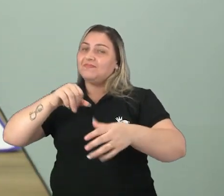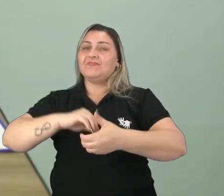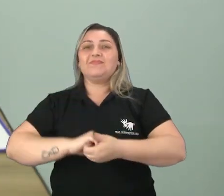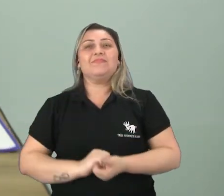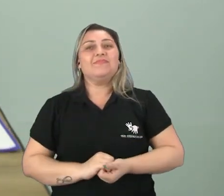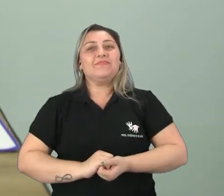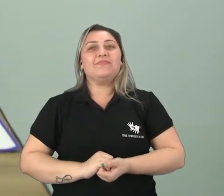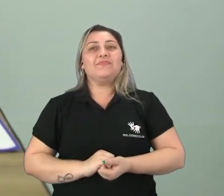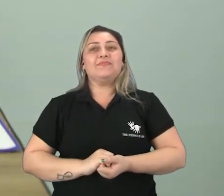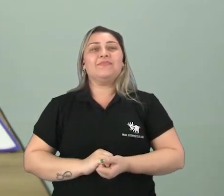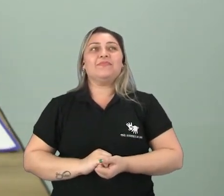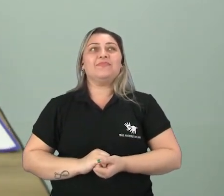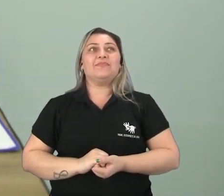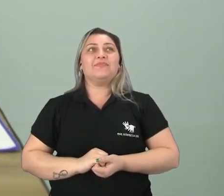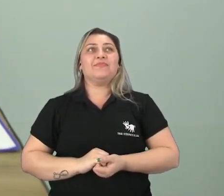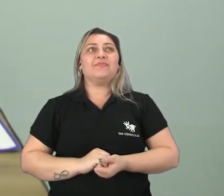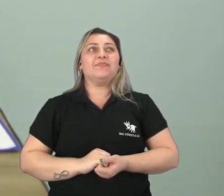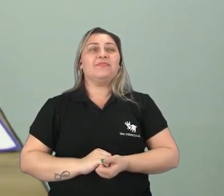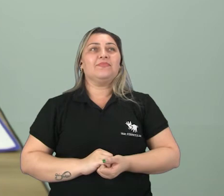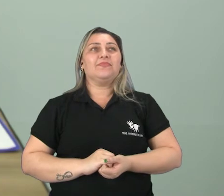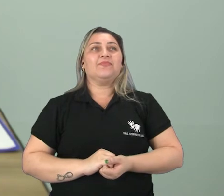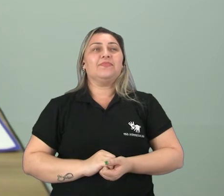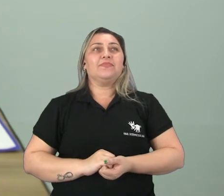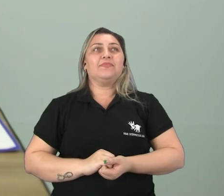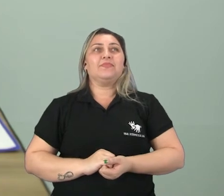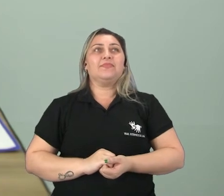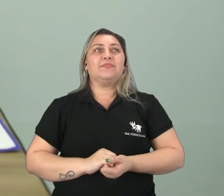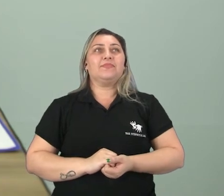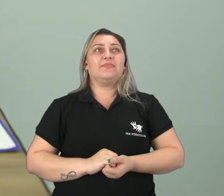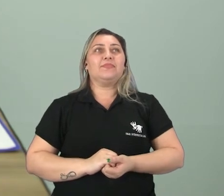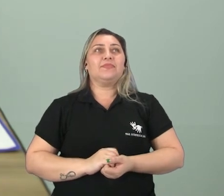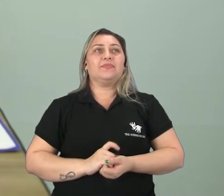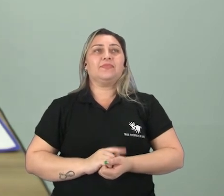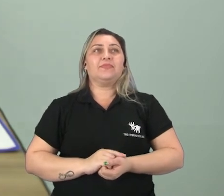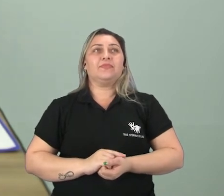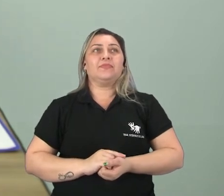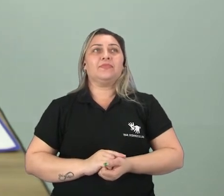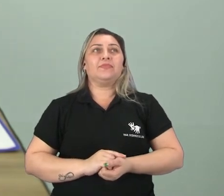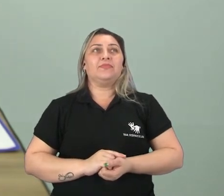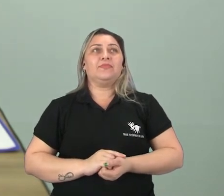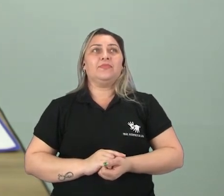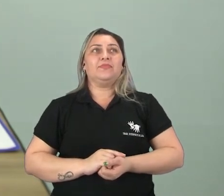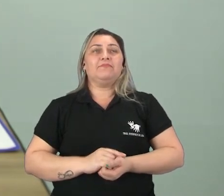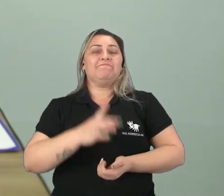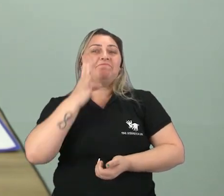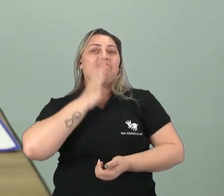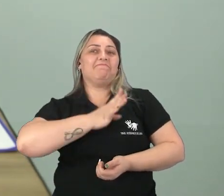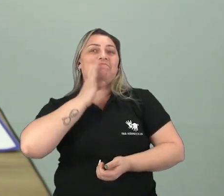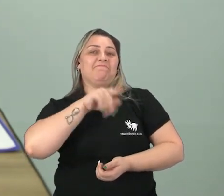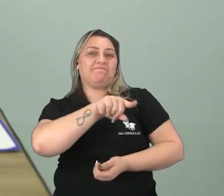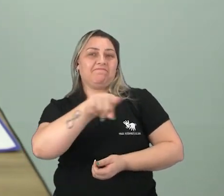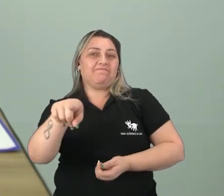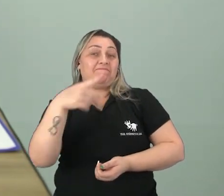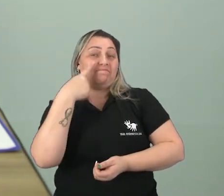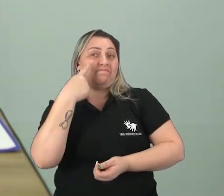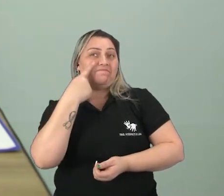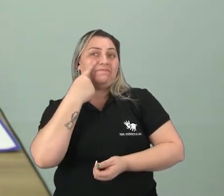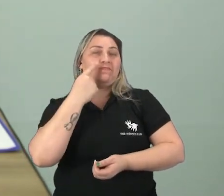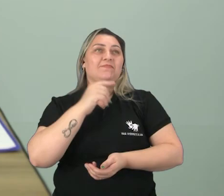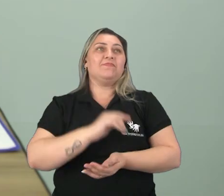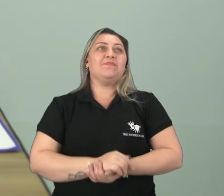agora eu vou pegar com a minha mão lá deixa eu pegar o bem legal aqui para